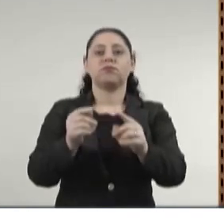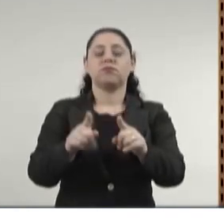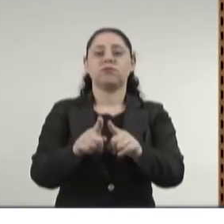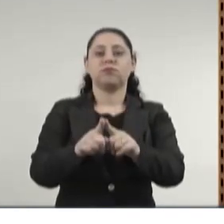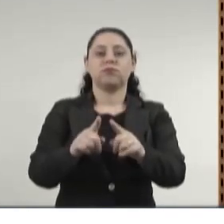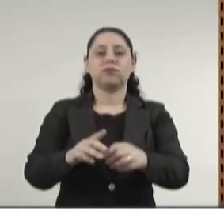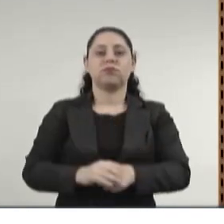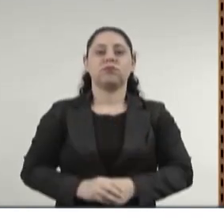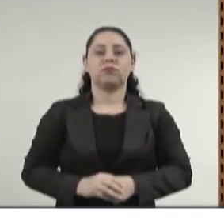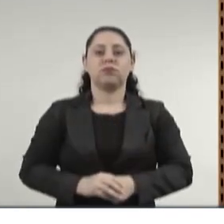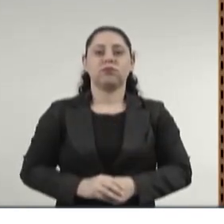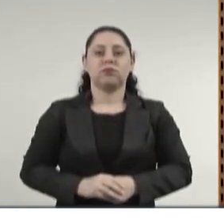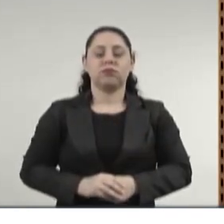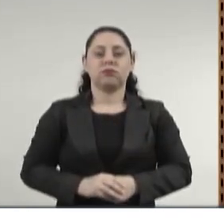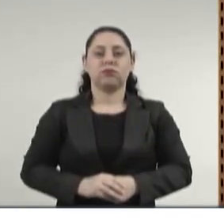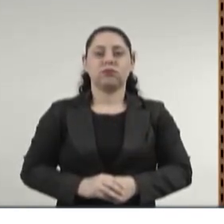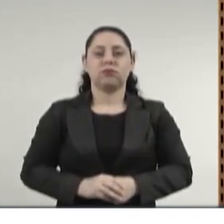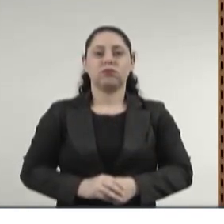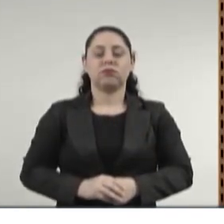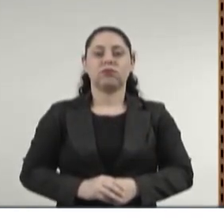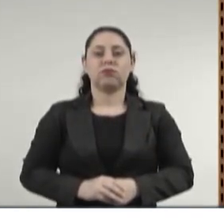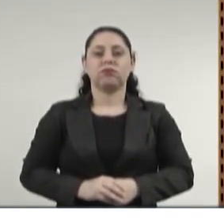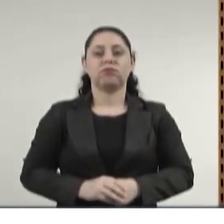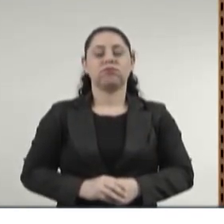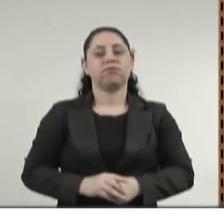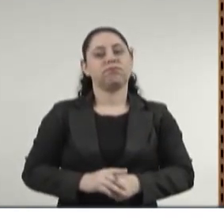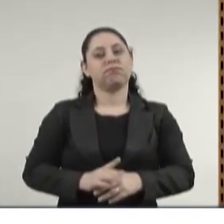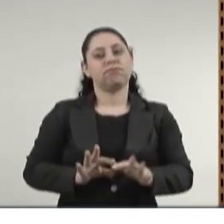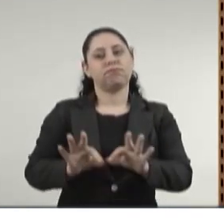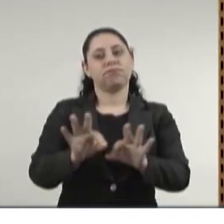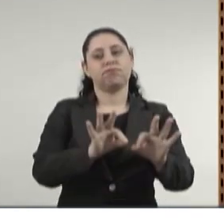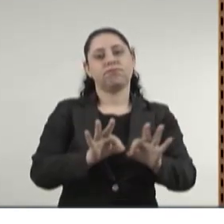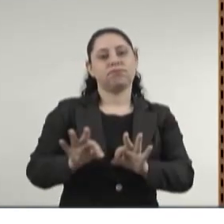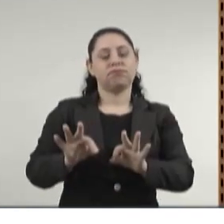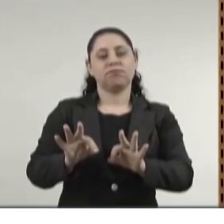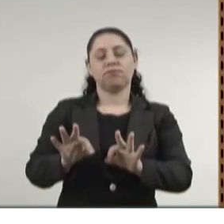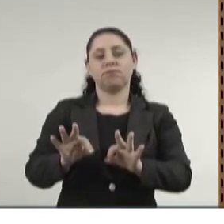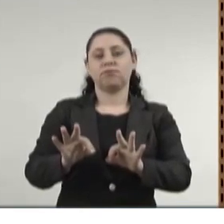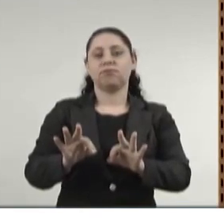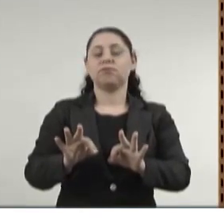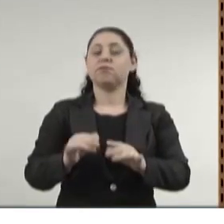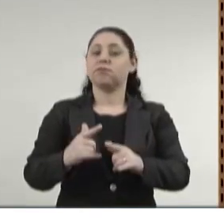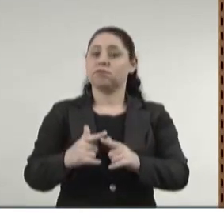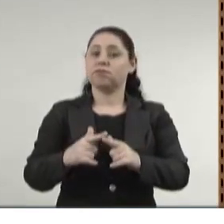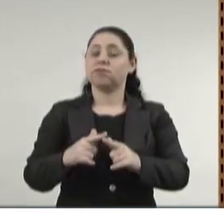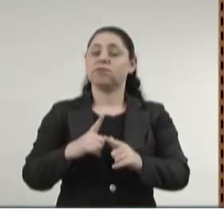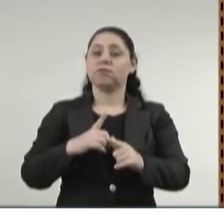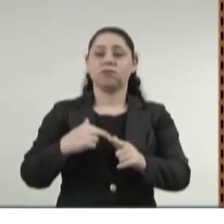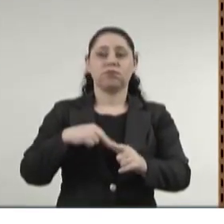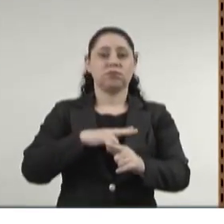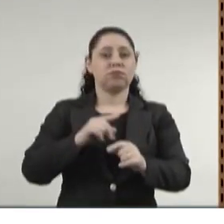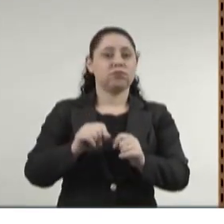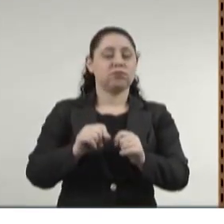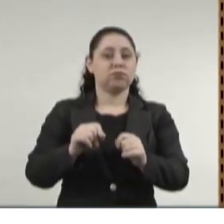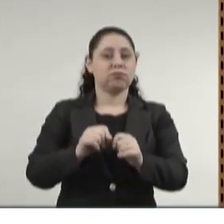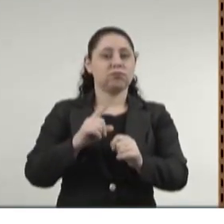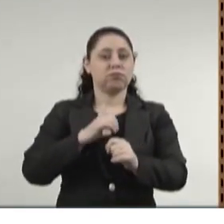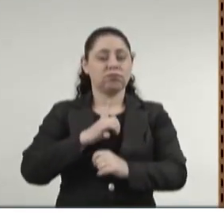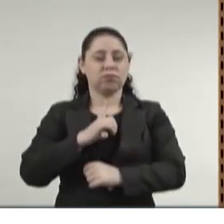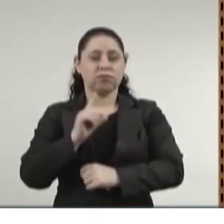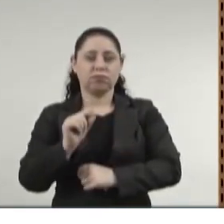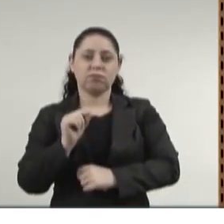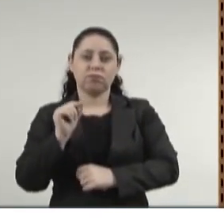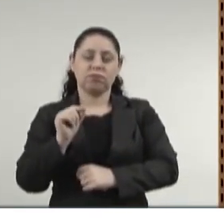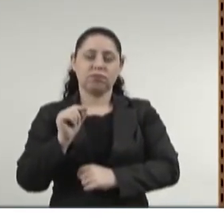acrescentando aqui as ponderações dos colegas deputados, nós, então, aí